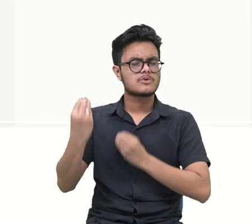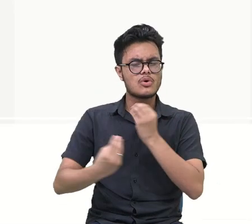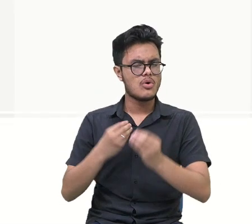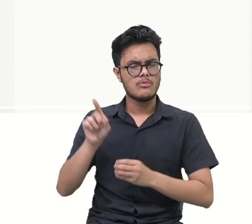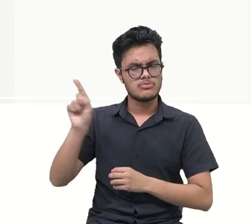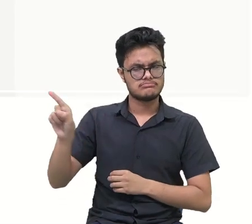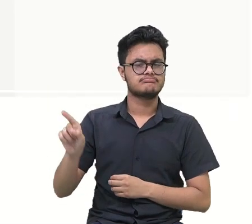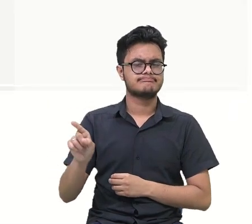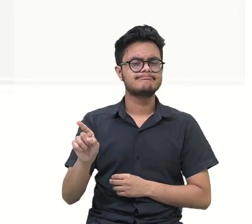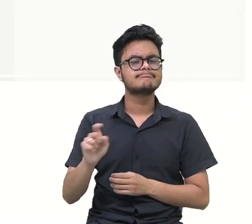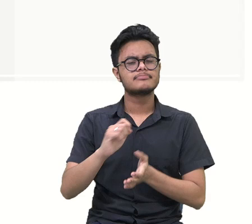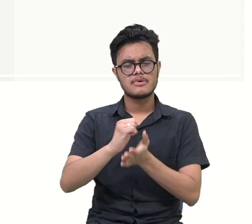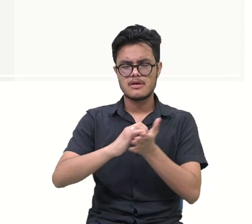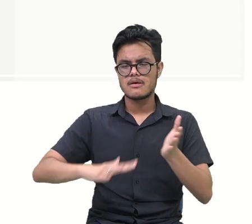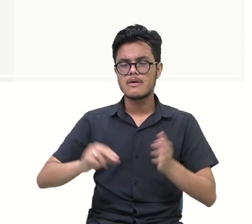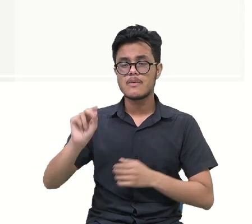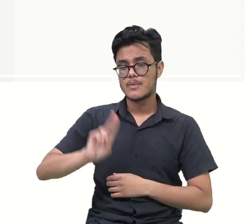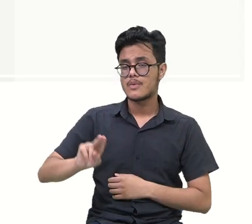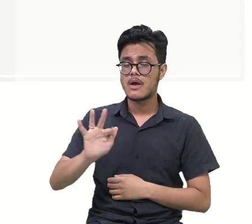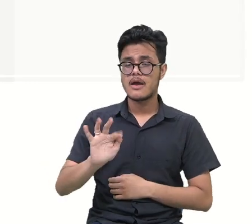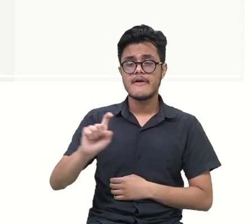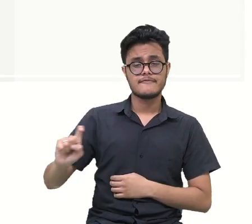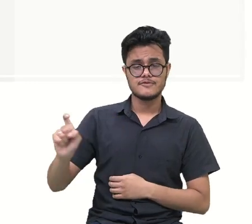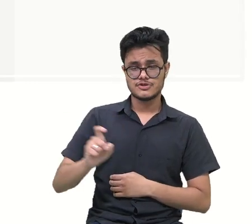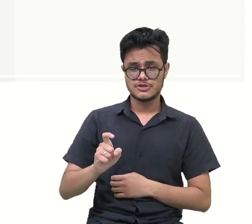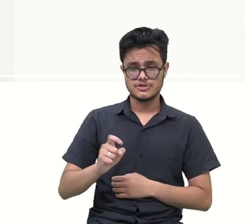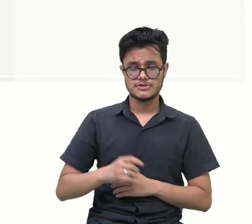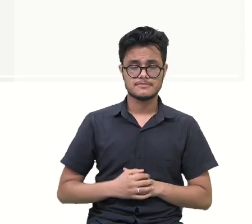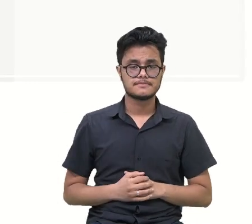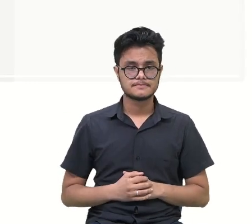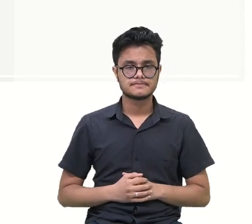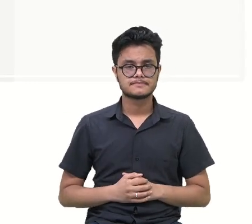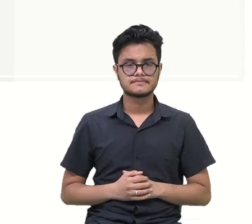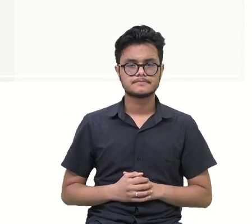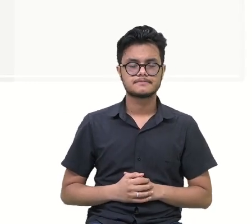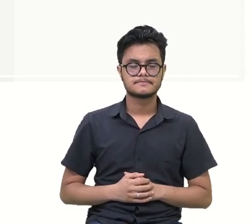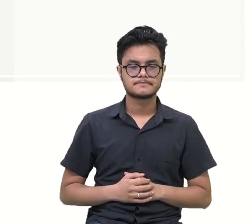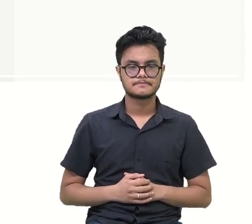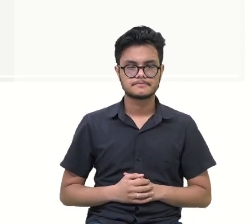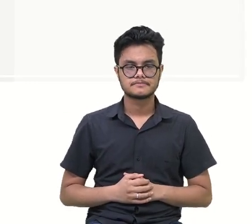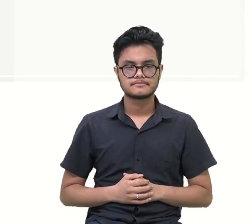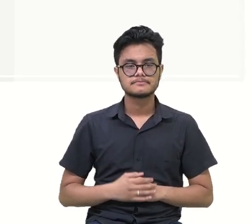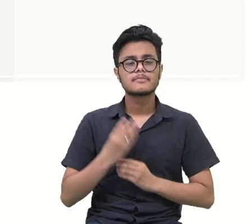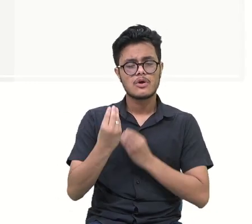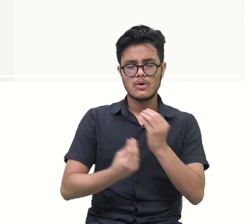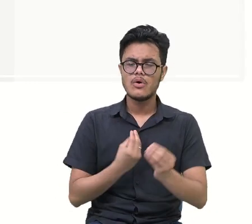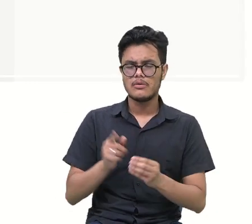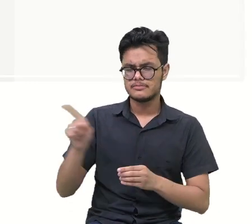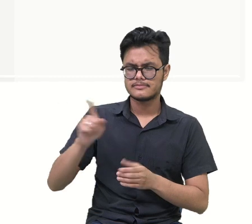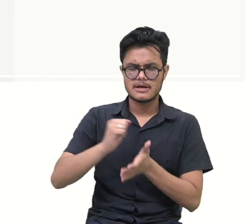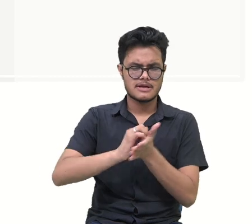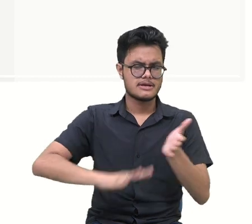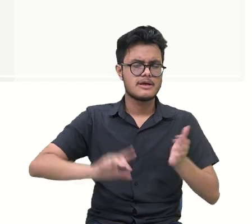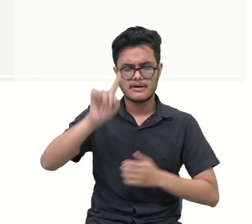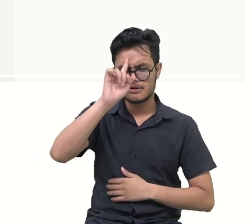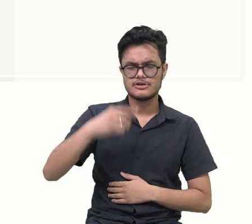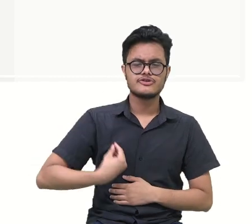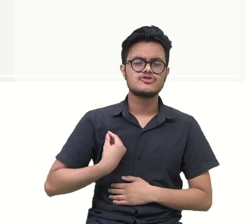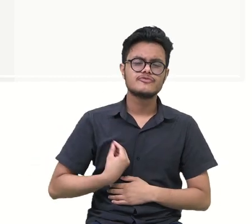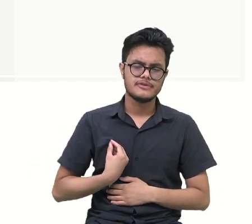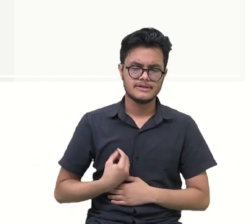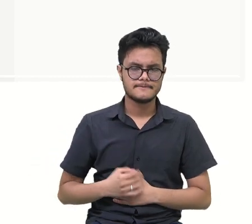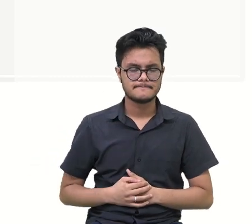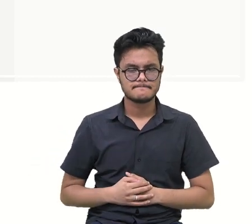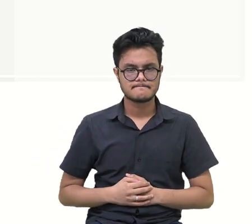consegue aplicar esses conceitos de função exponencial em problemas do nosso